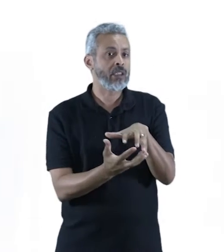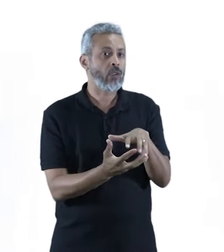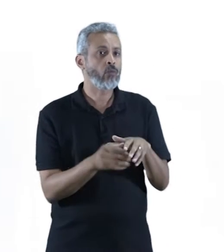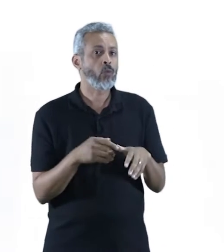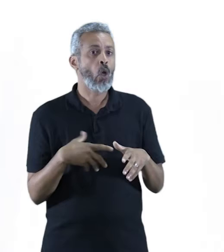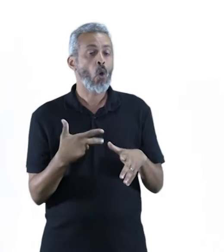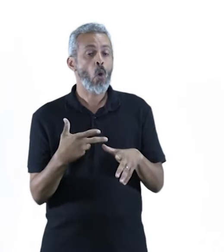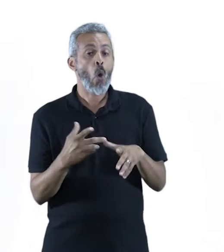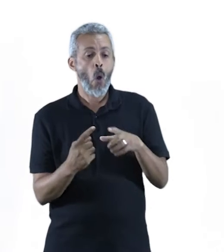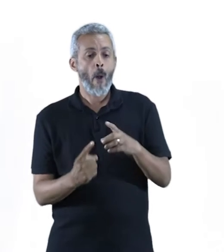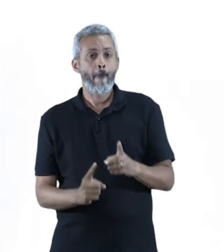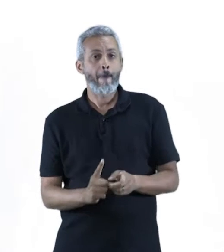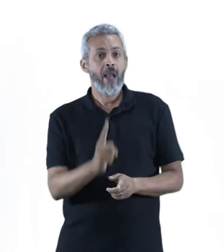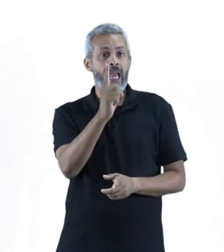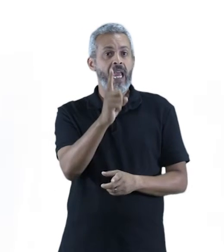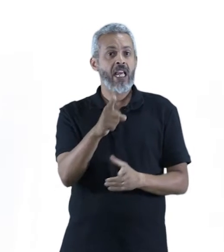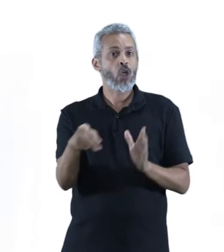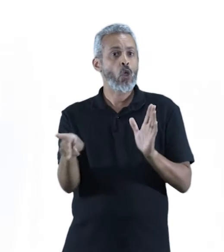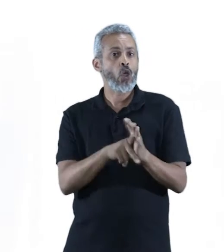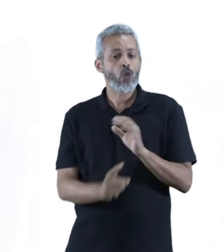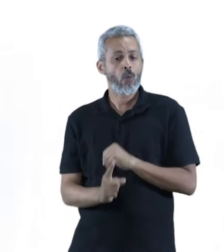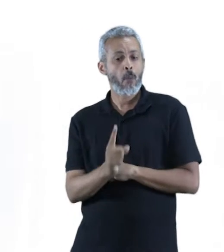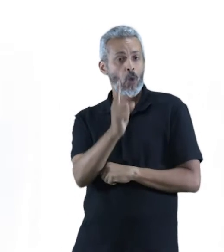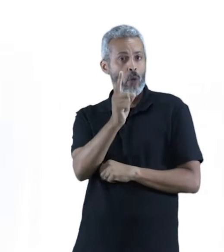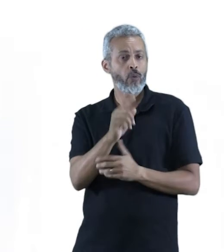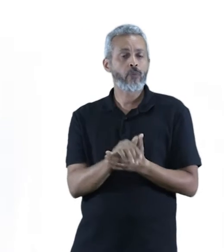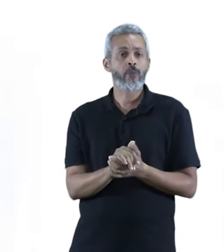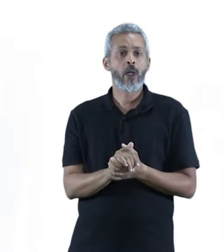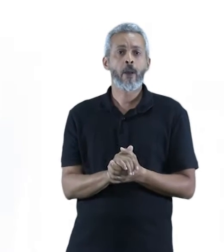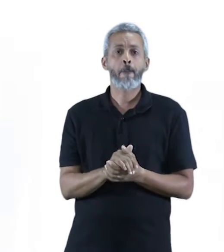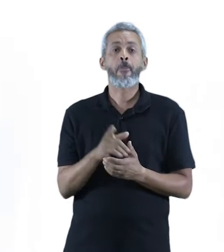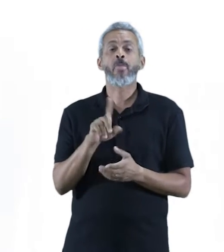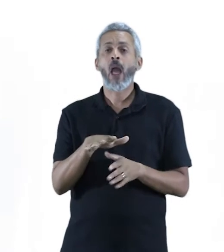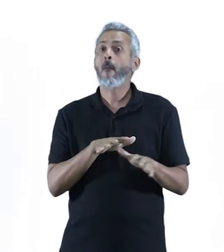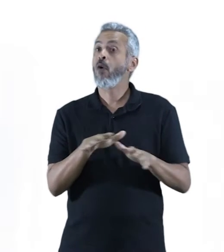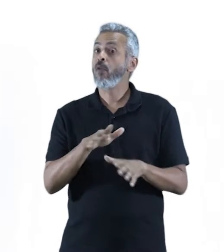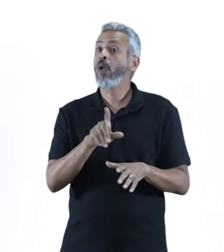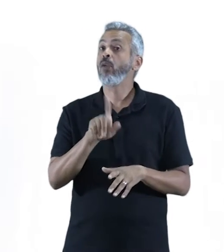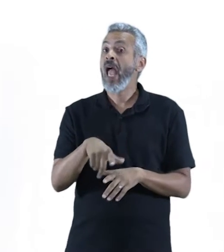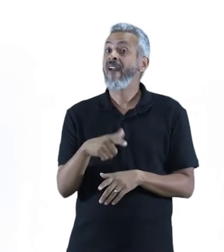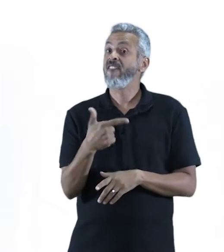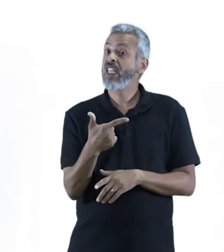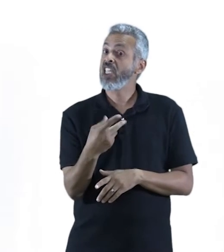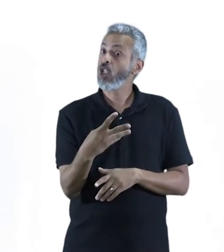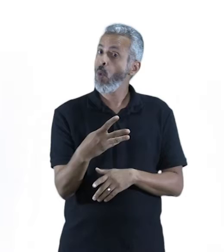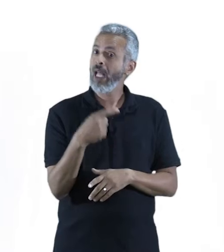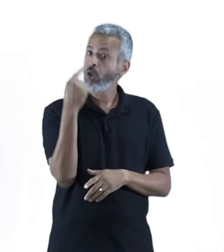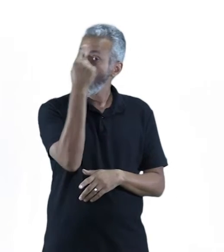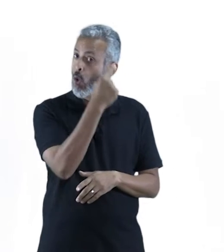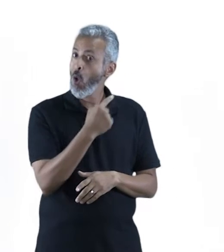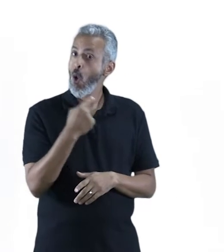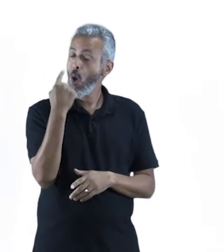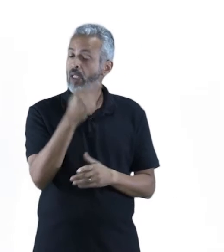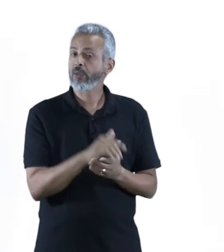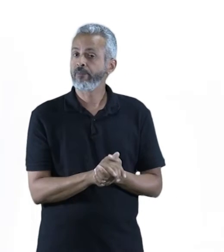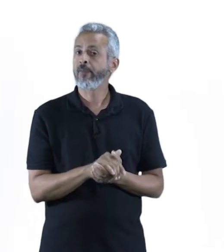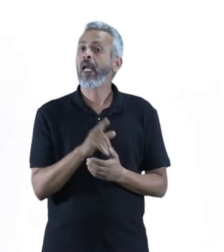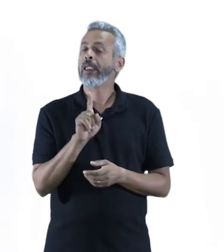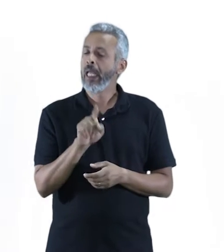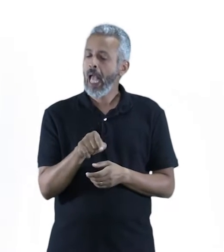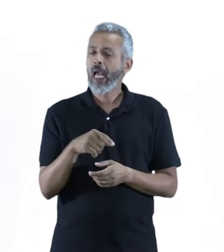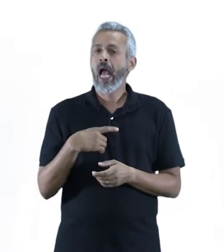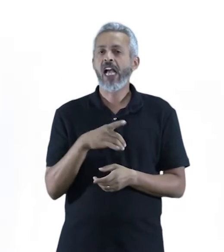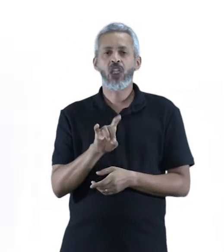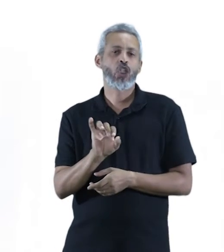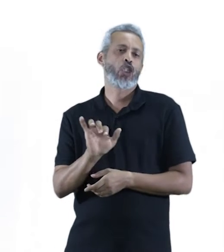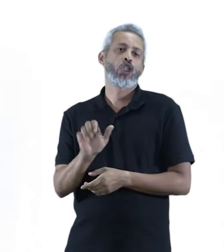em torno do seu próprio eixo? Esse movimento é feito a cada 24 horas, que corresponde ao que chamamos